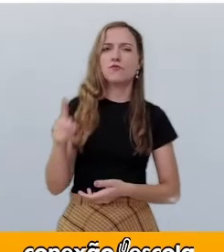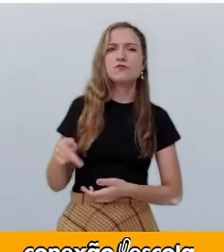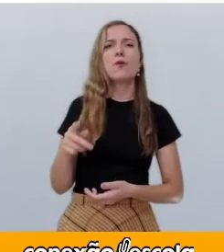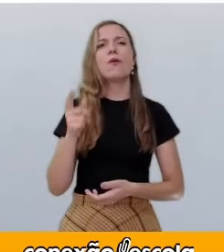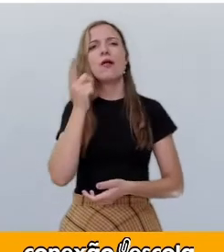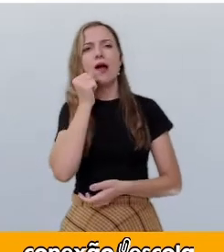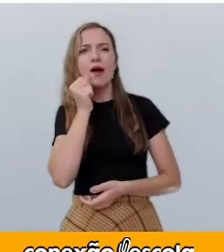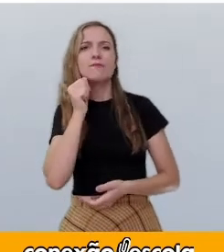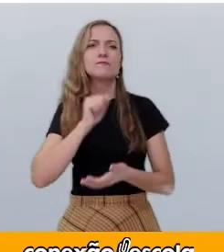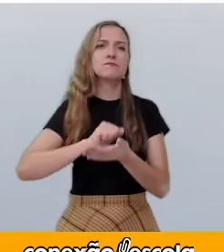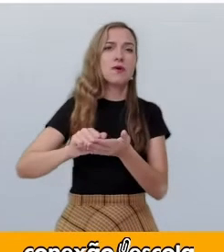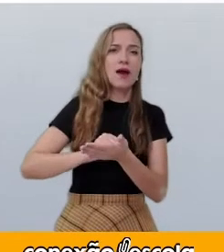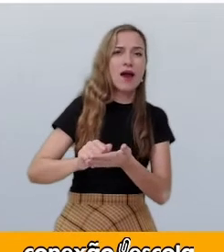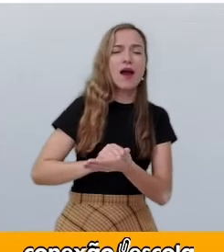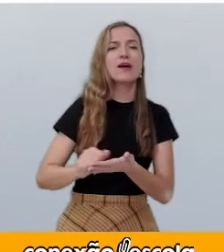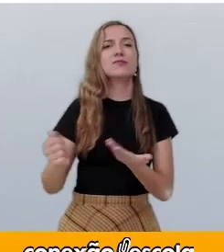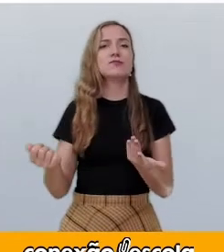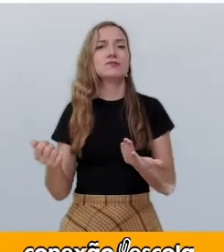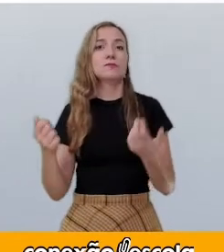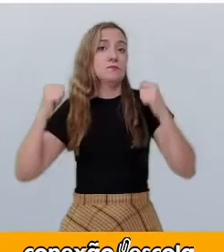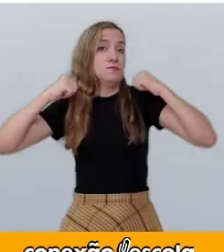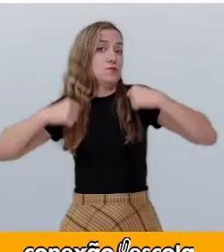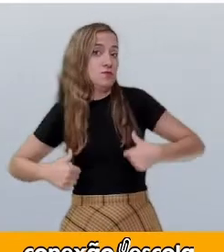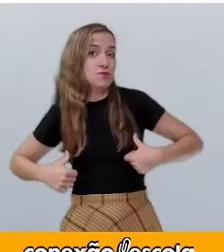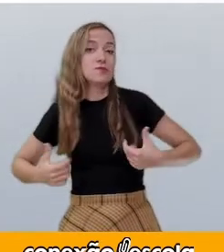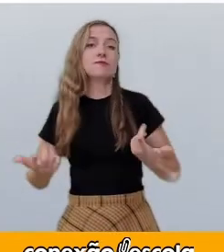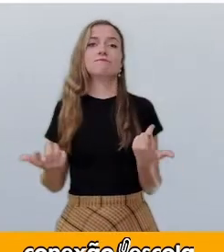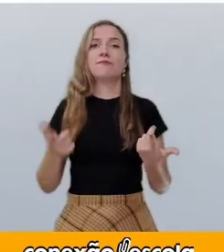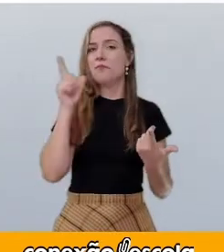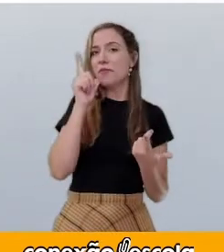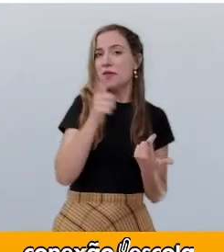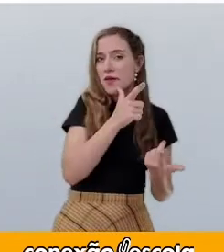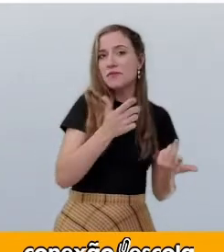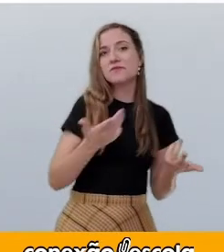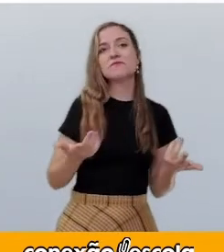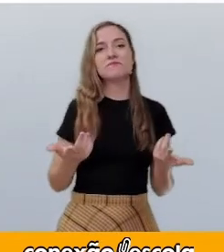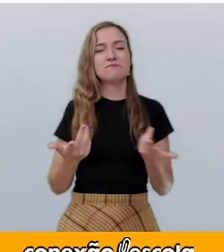lápis borracha mochila lanche